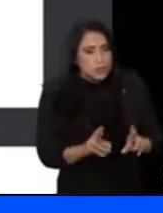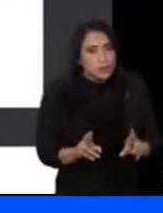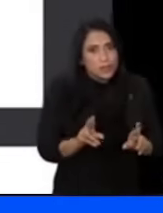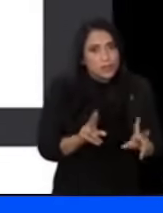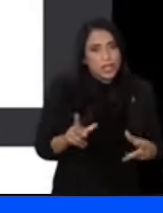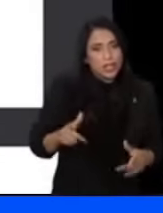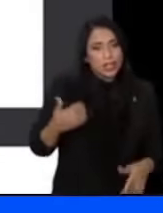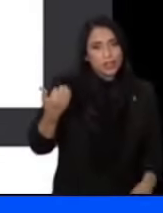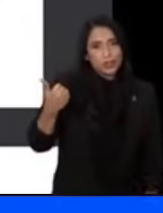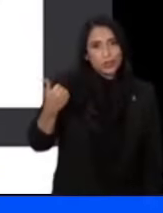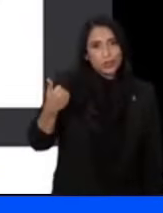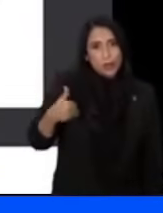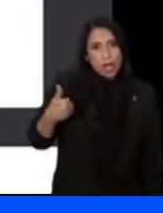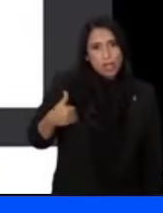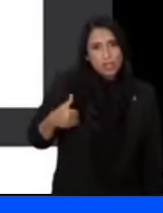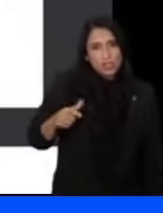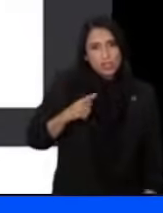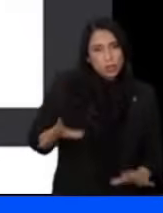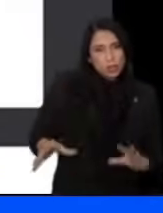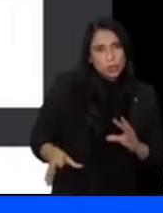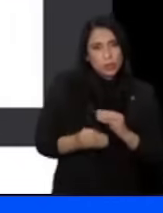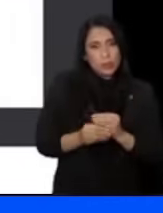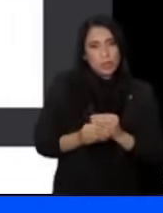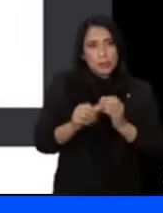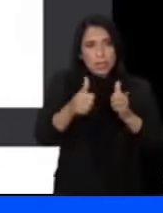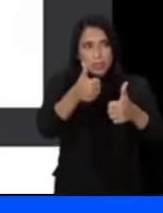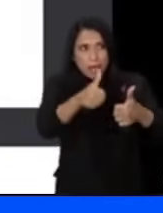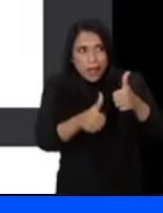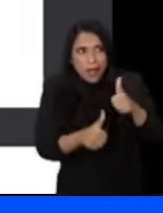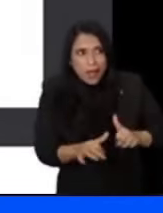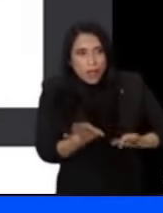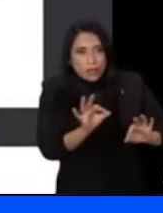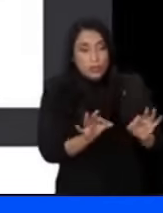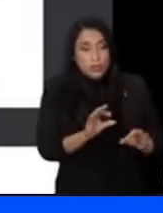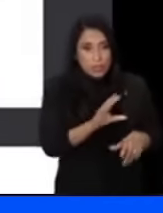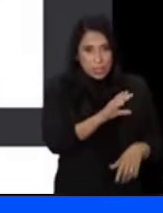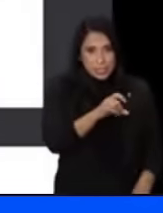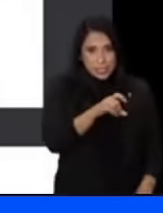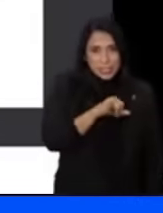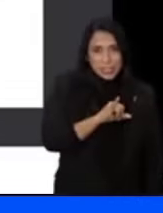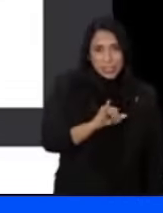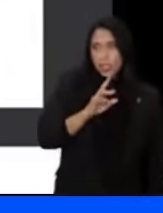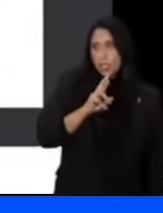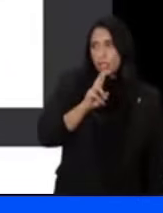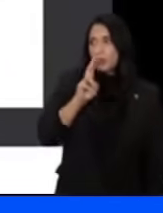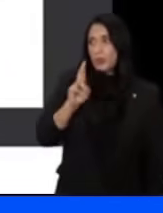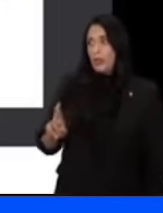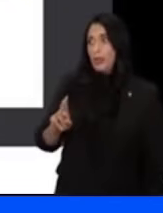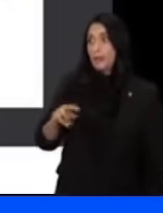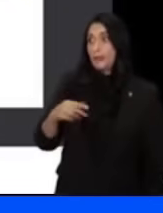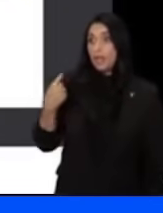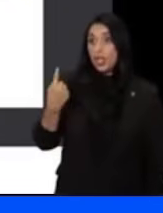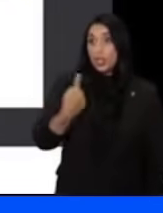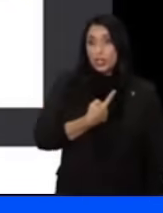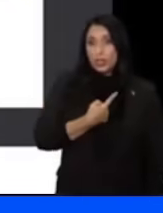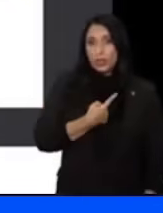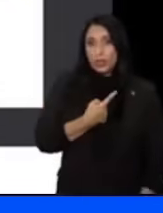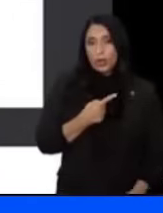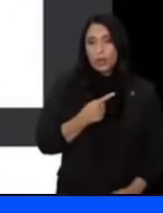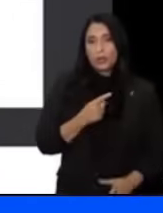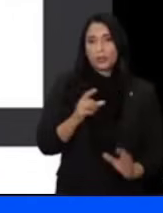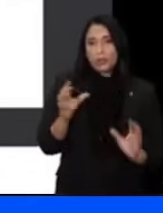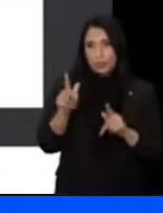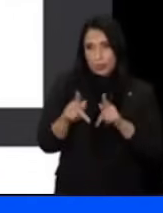diferente do argentino e que complementa a auditoria. Ao que responde Mauro Cid: nosso pessoal que fez, de risada.